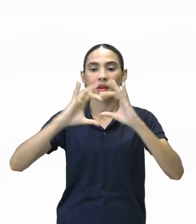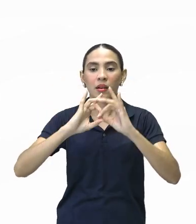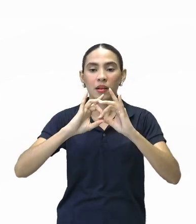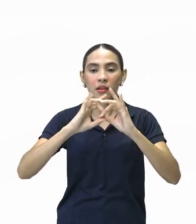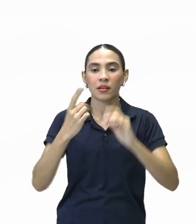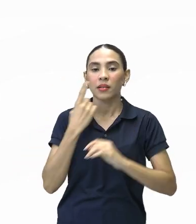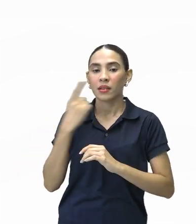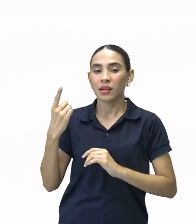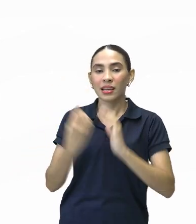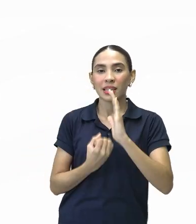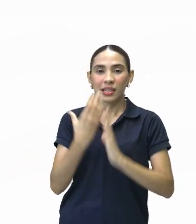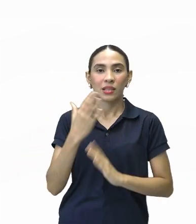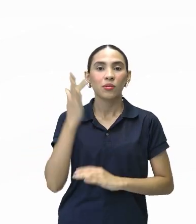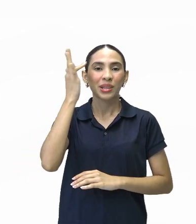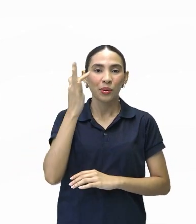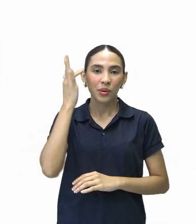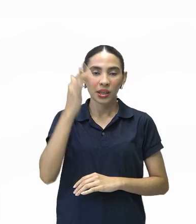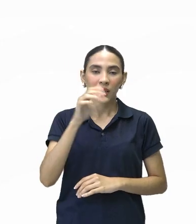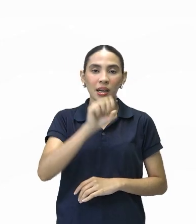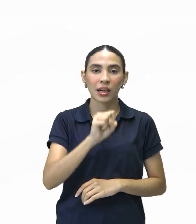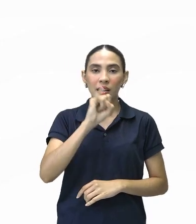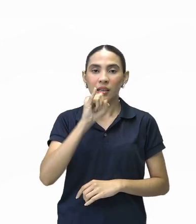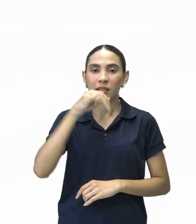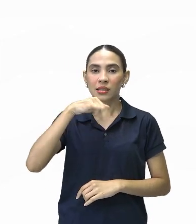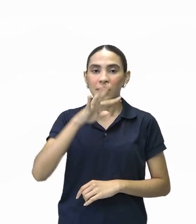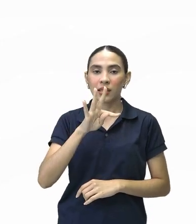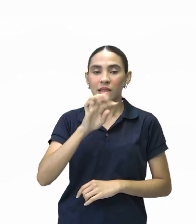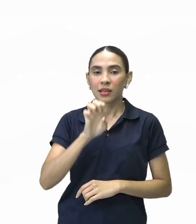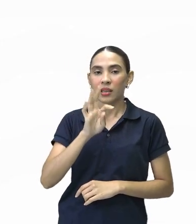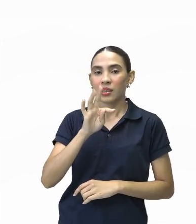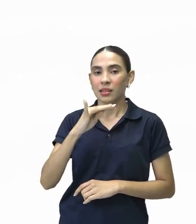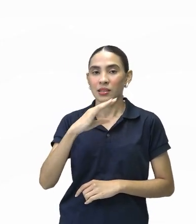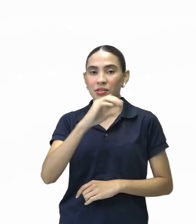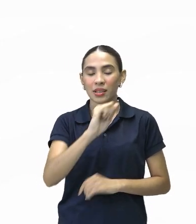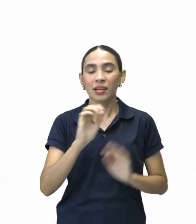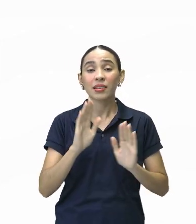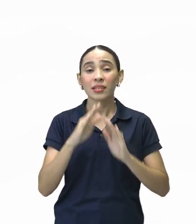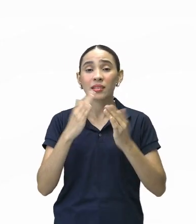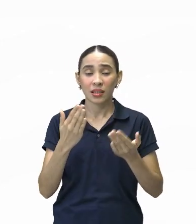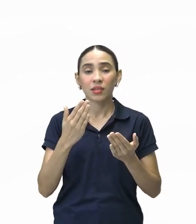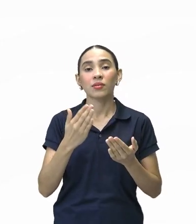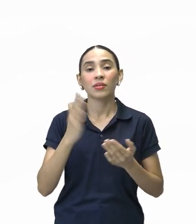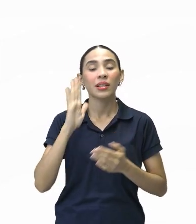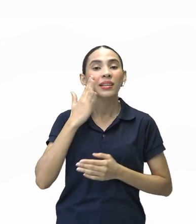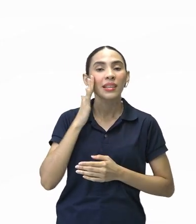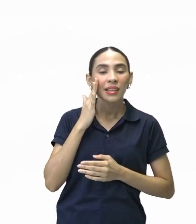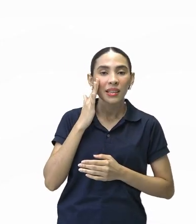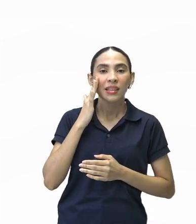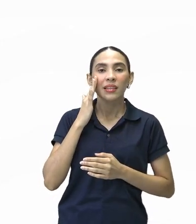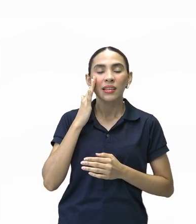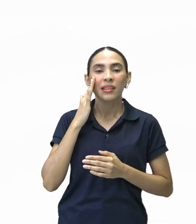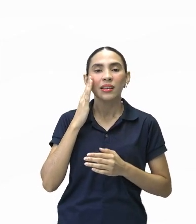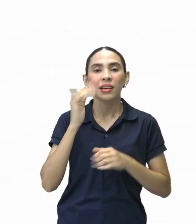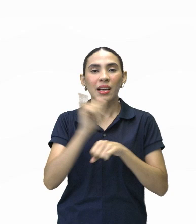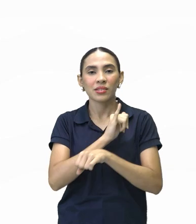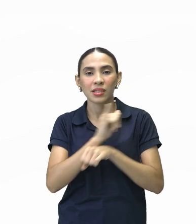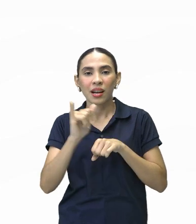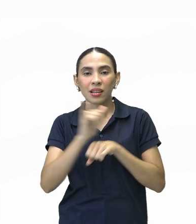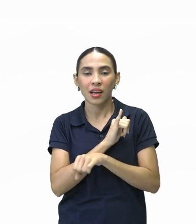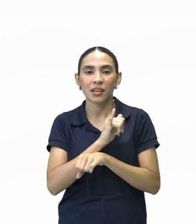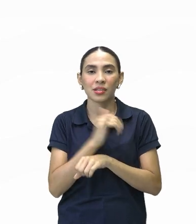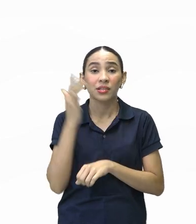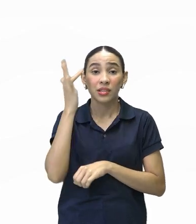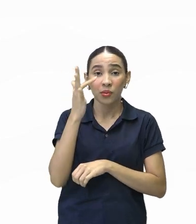a teoria sintética, tá bom? E aí nós vamos entender um pouquinho os mecanismos